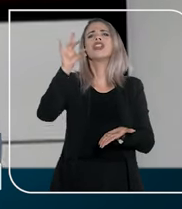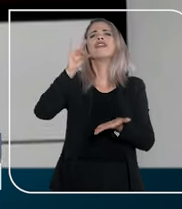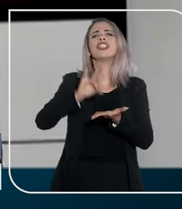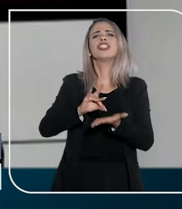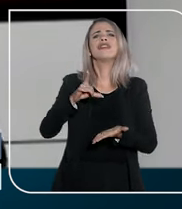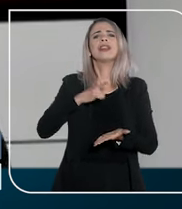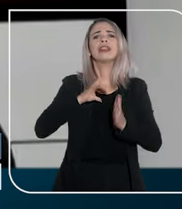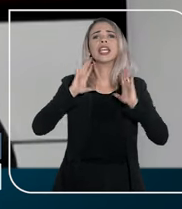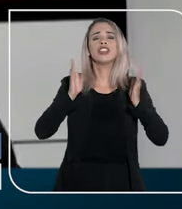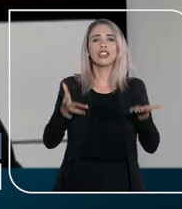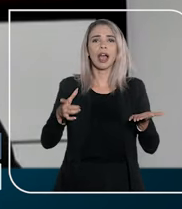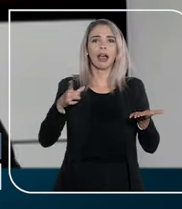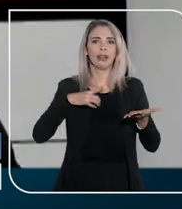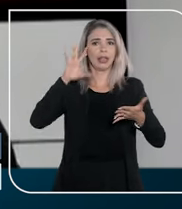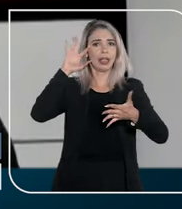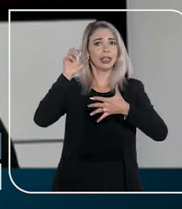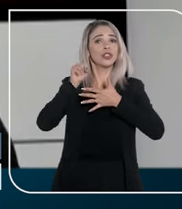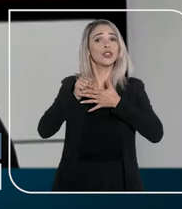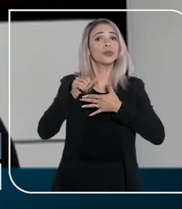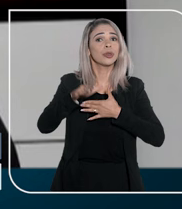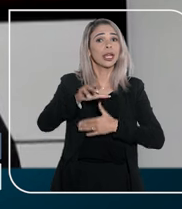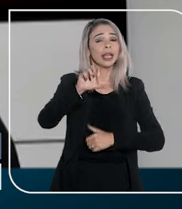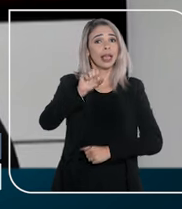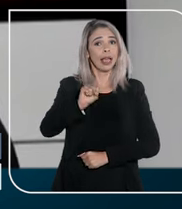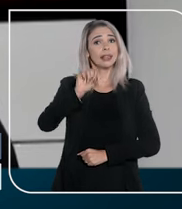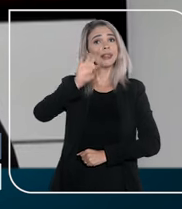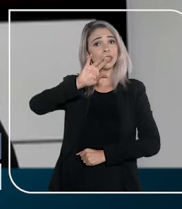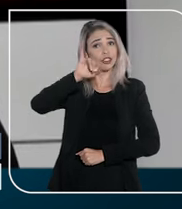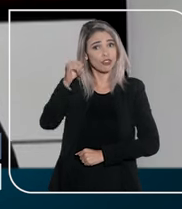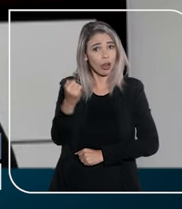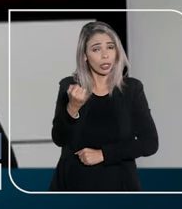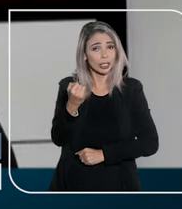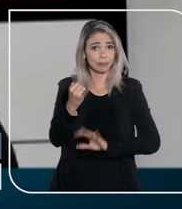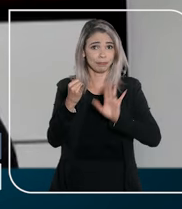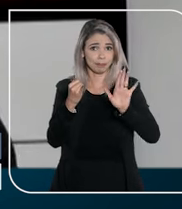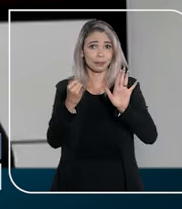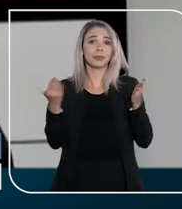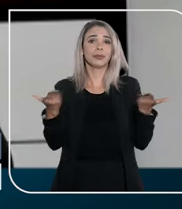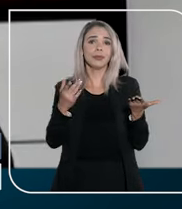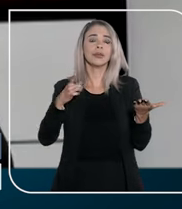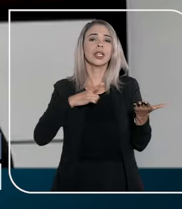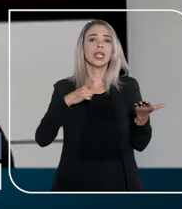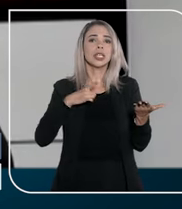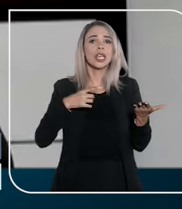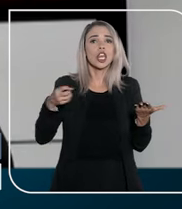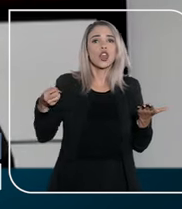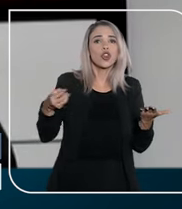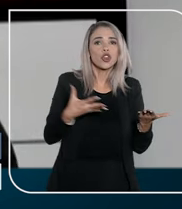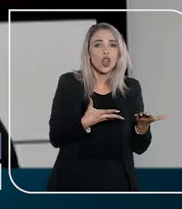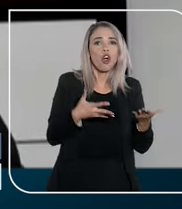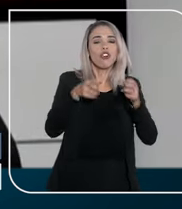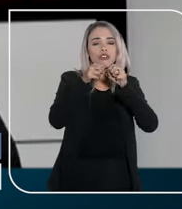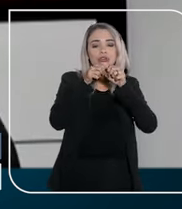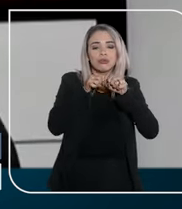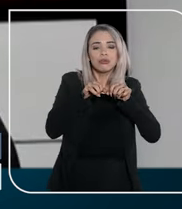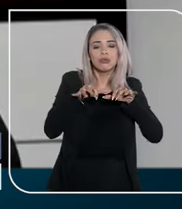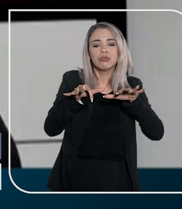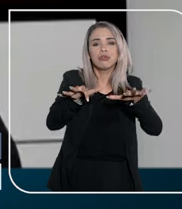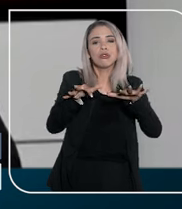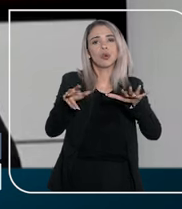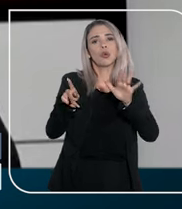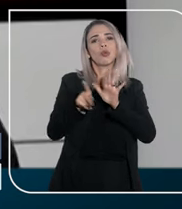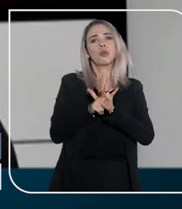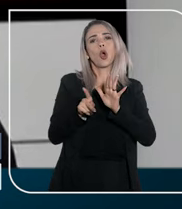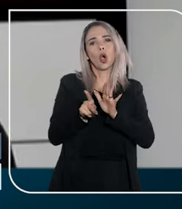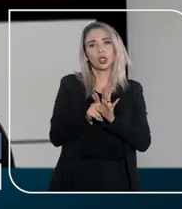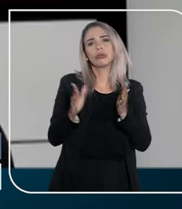com a jurisprudência do Superior Tribunal de Justiça. Estamos fazendo agora uma nova expansão dessas exceções.